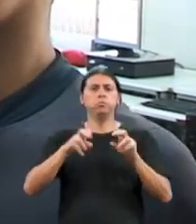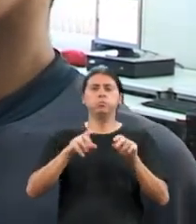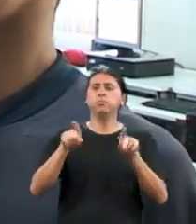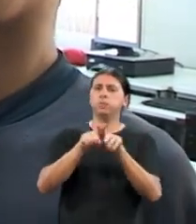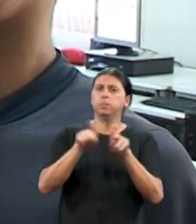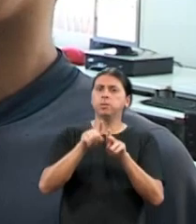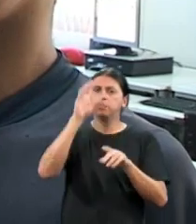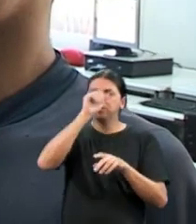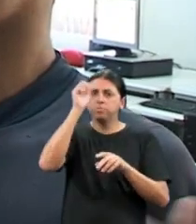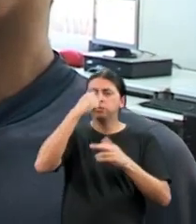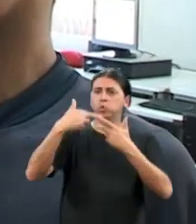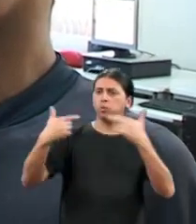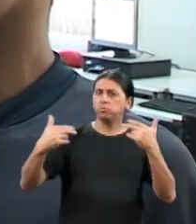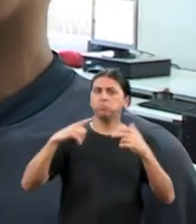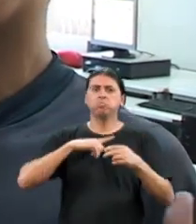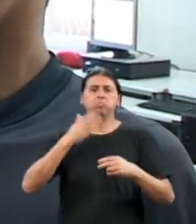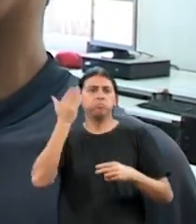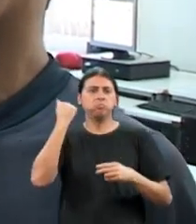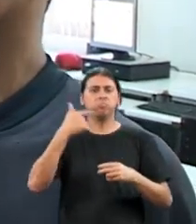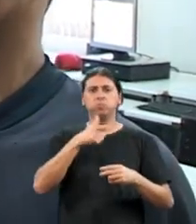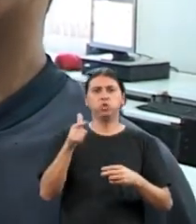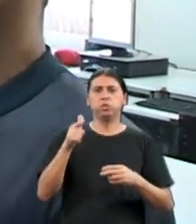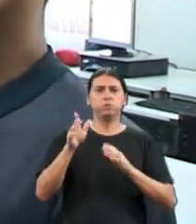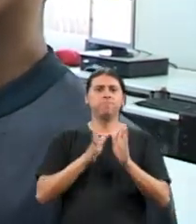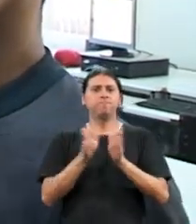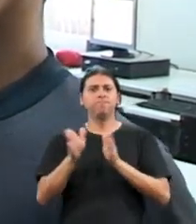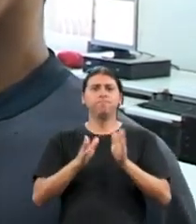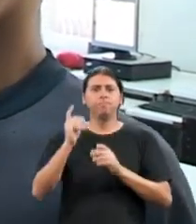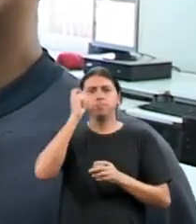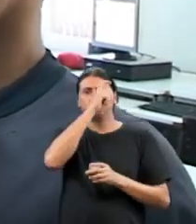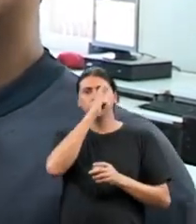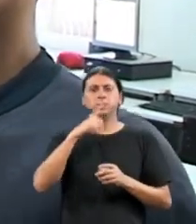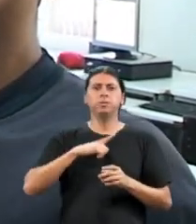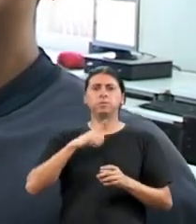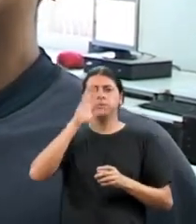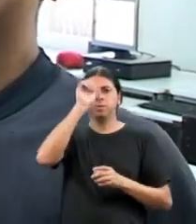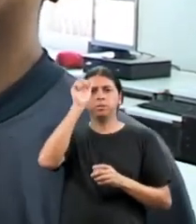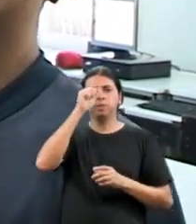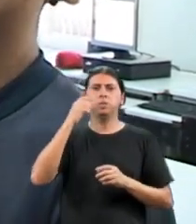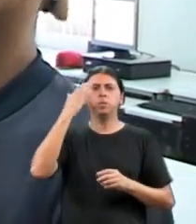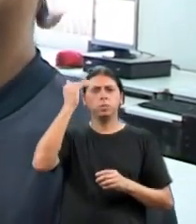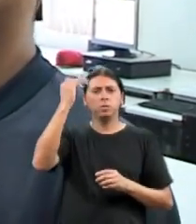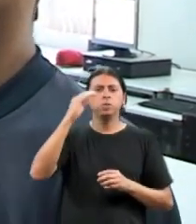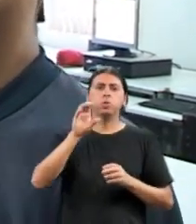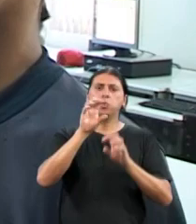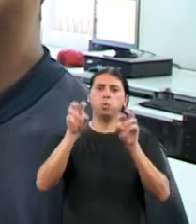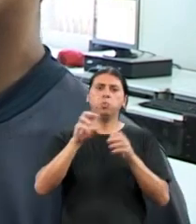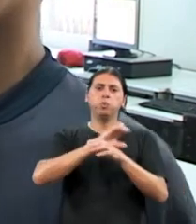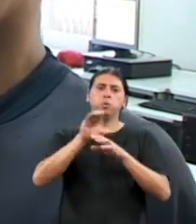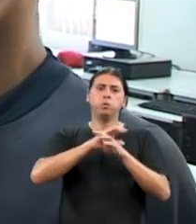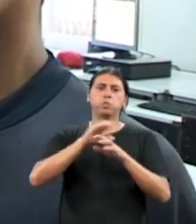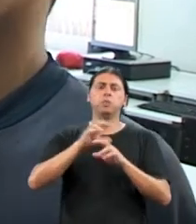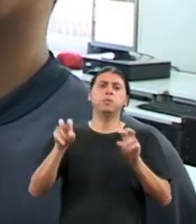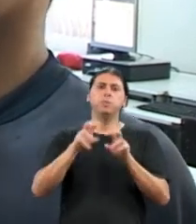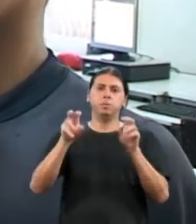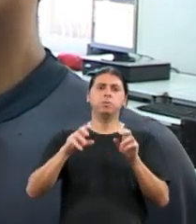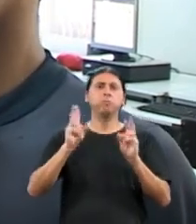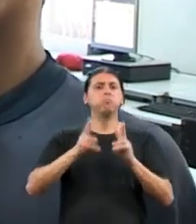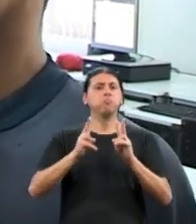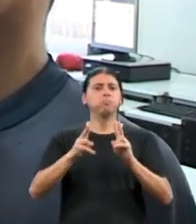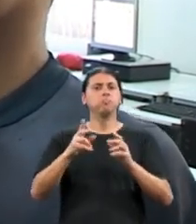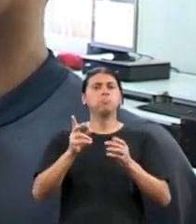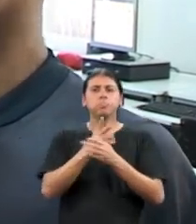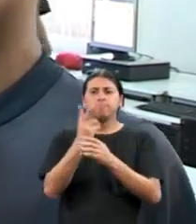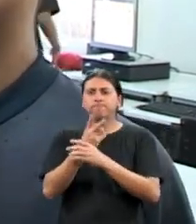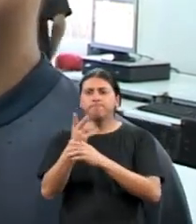que a gente não tem chance muitas vezes, né? Eu sempre sonhei em fazer um curso de informática. Eu sempre procurava, daí